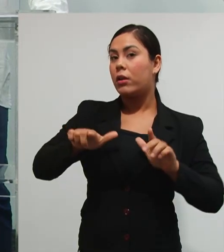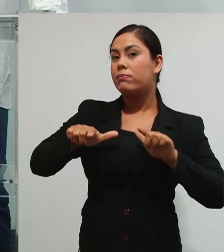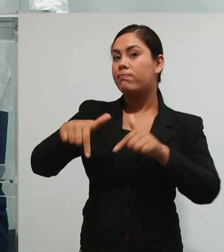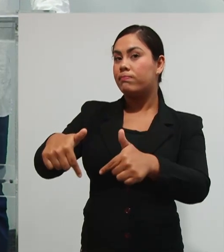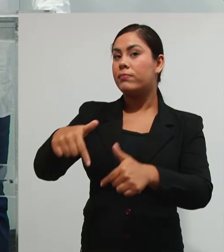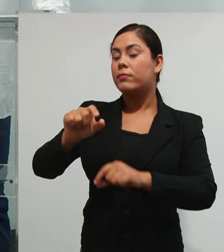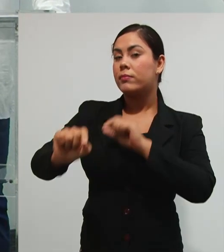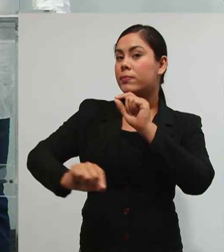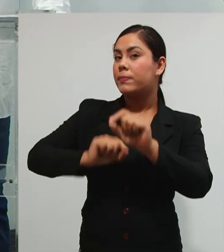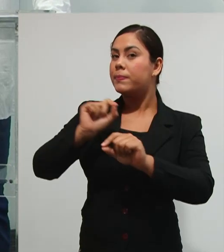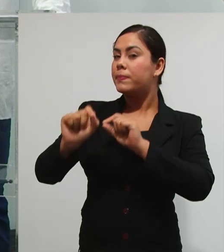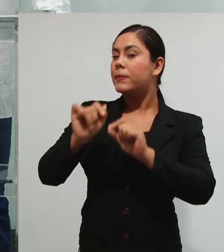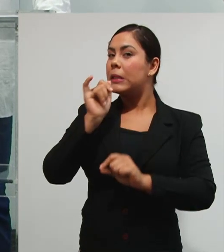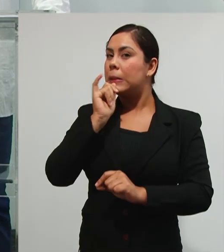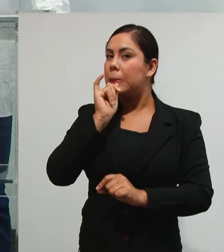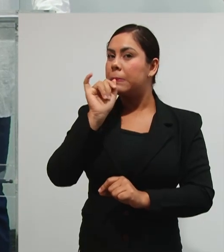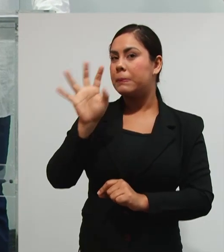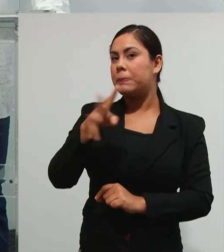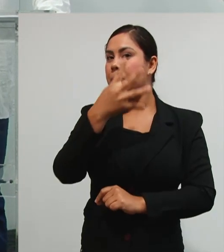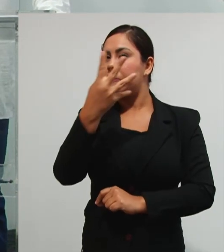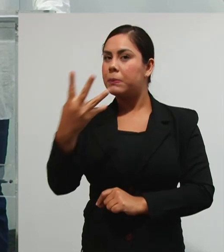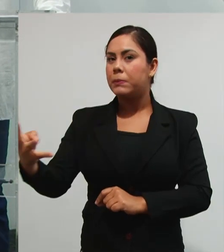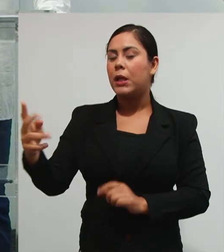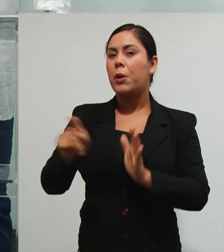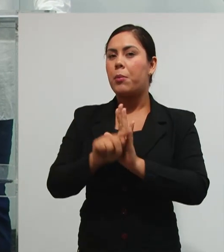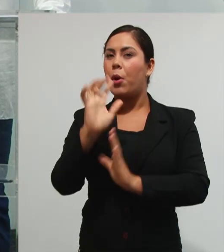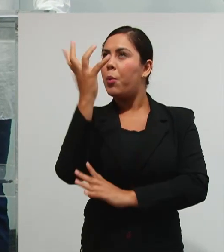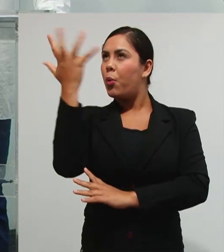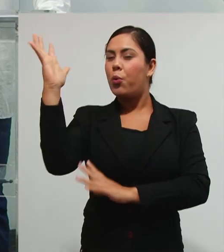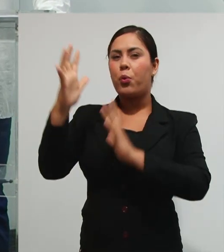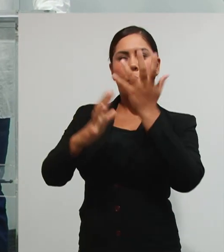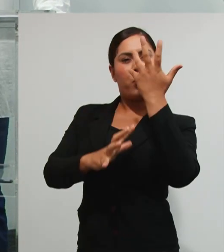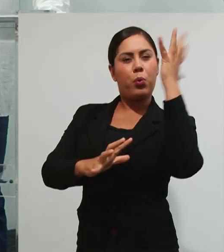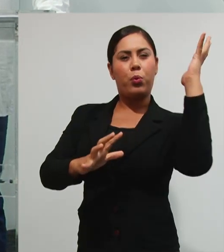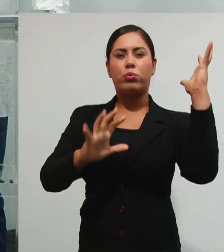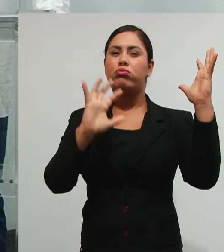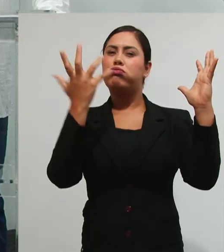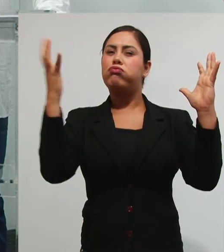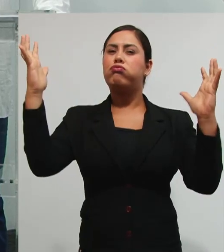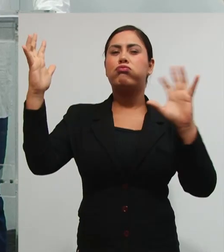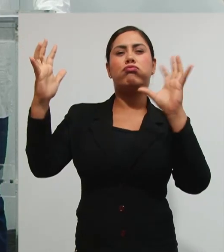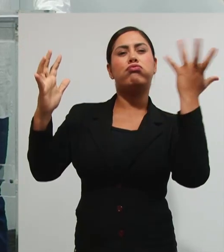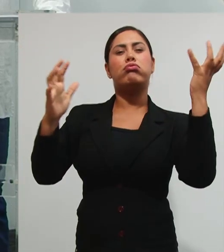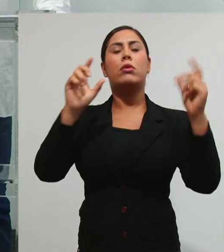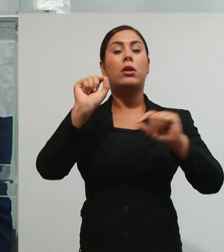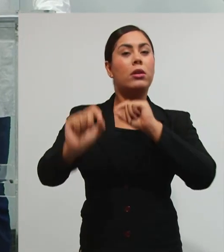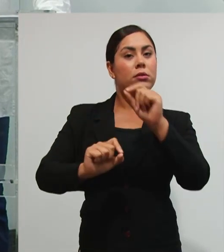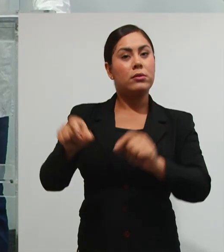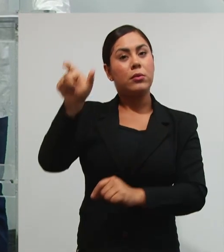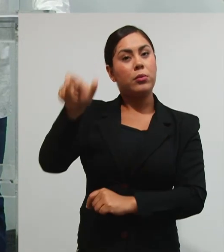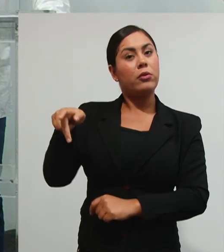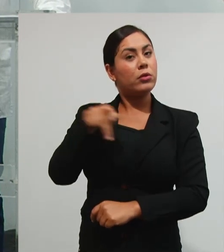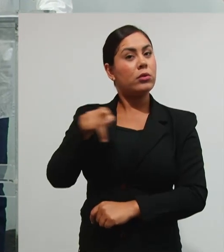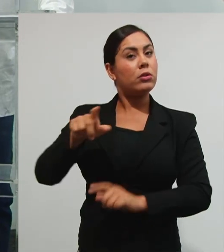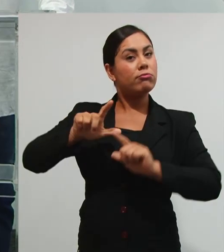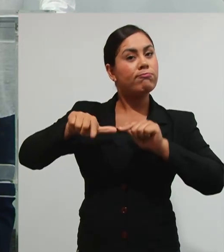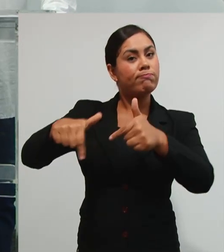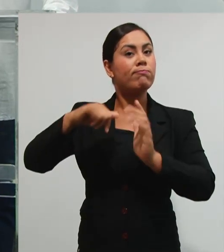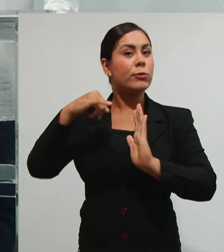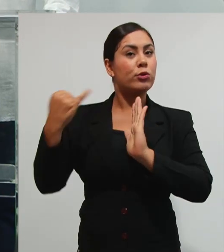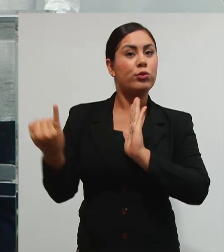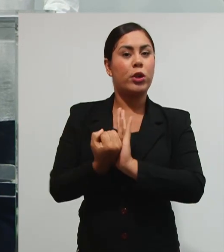por exemplo, planícies e relevos. Esse professor ele tem uma maneira de trabalhar com